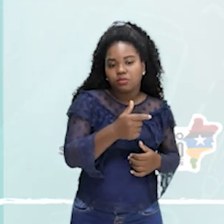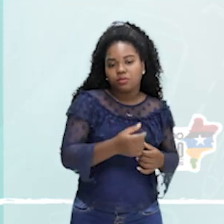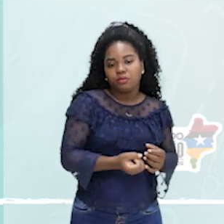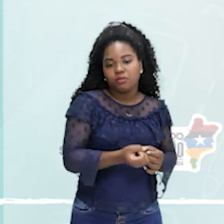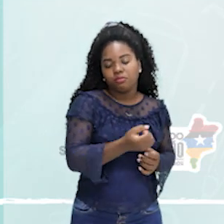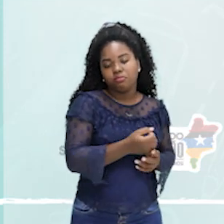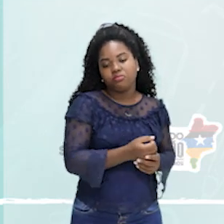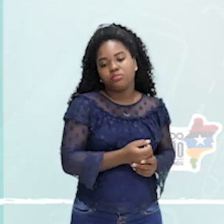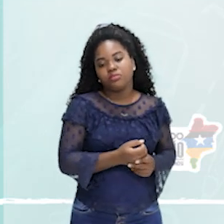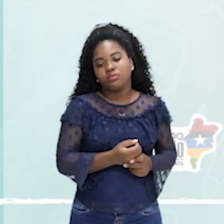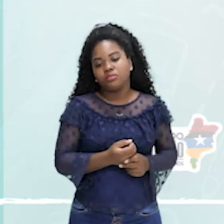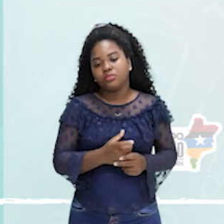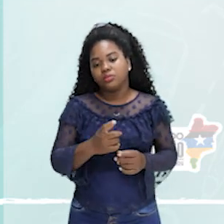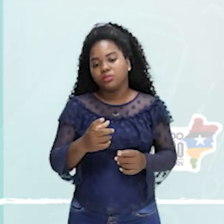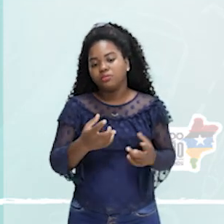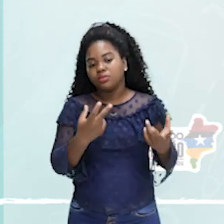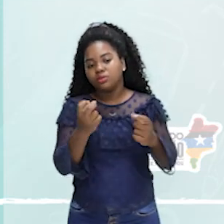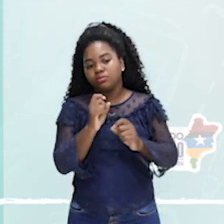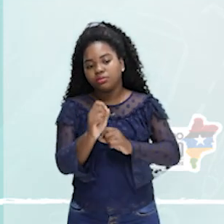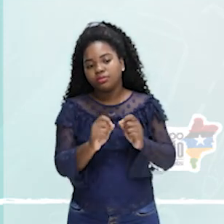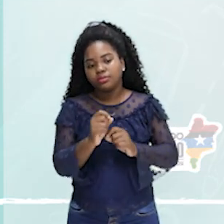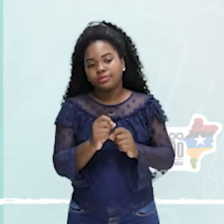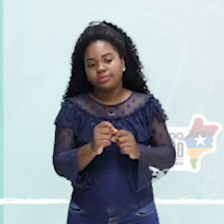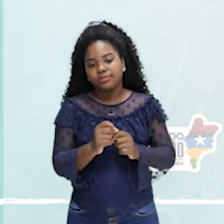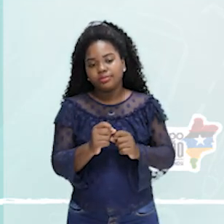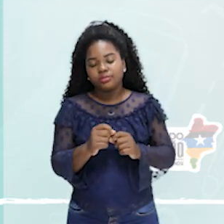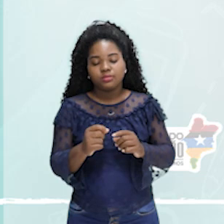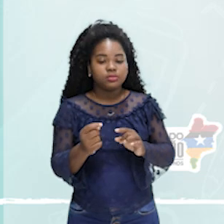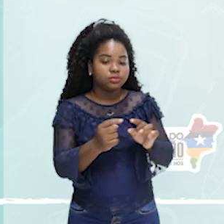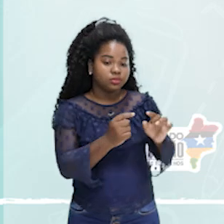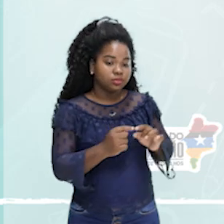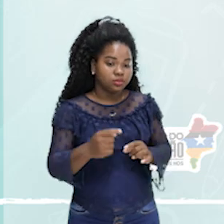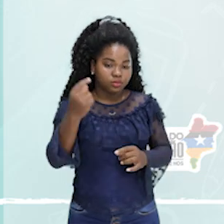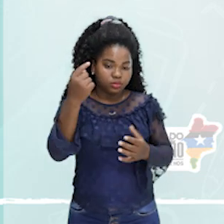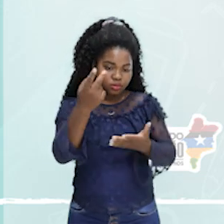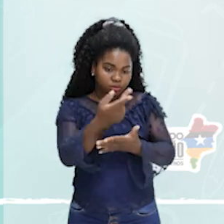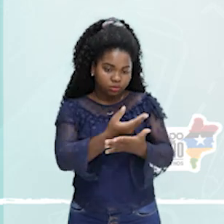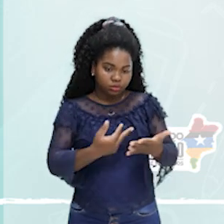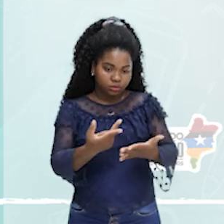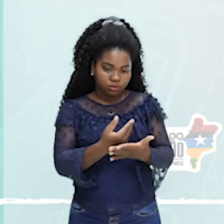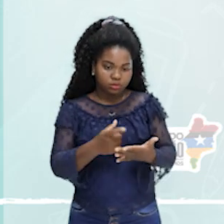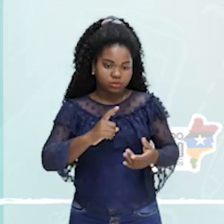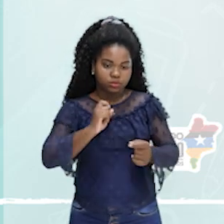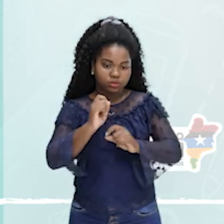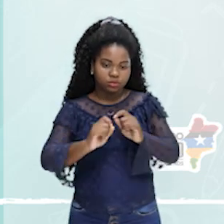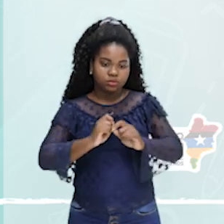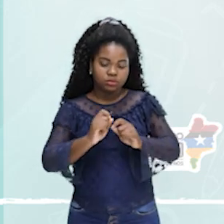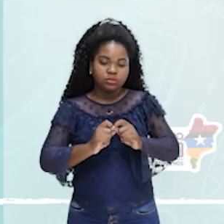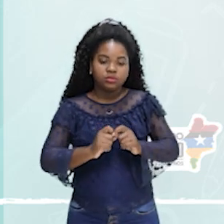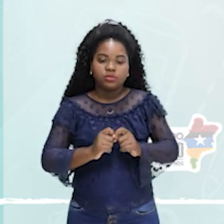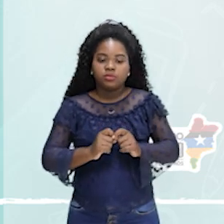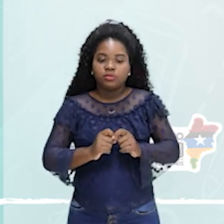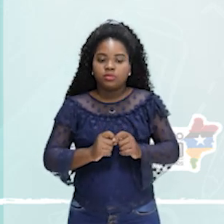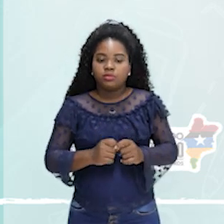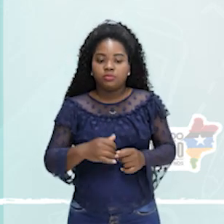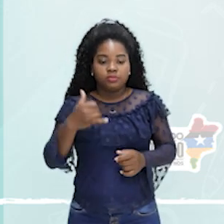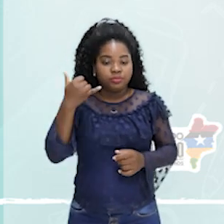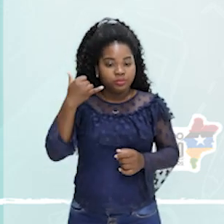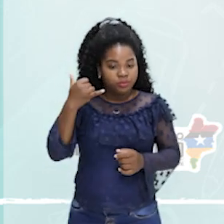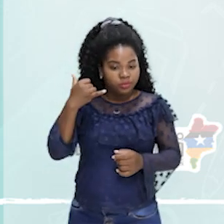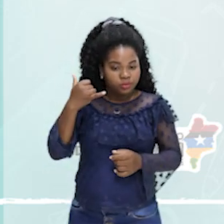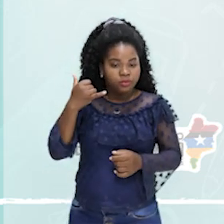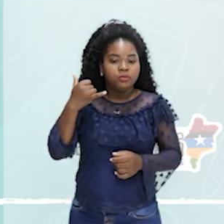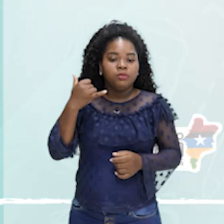origem local. Observem que tem a ver com a figura. A figura eles estão com aparelhos de celulares nas mãos,